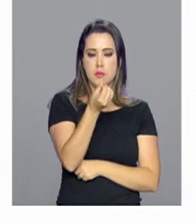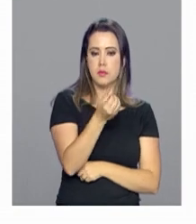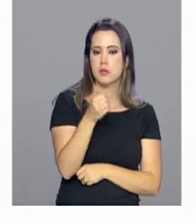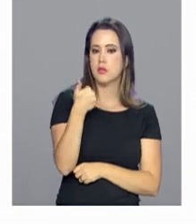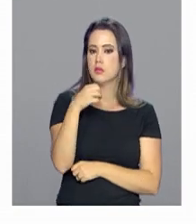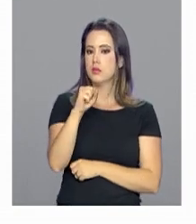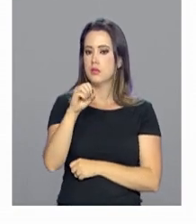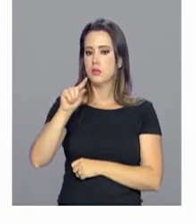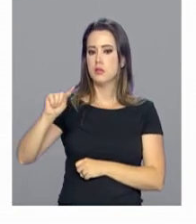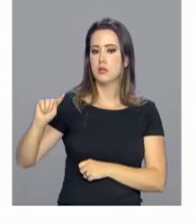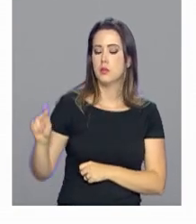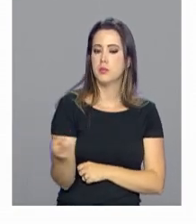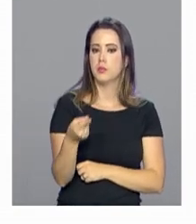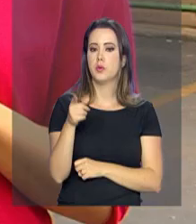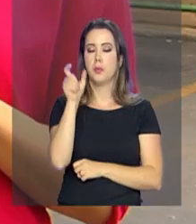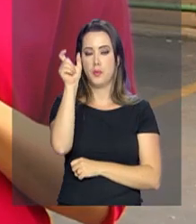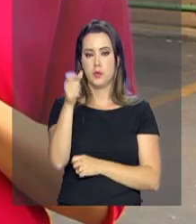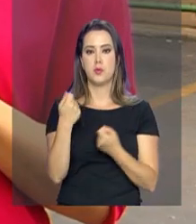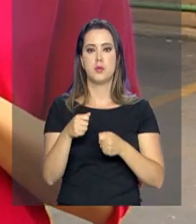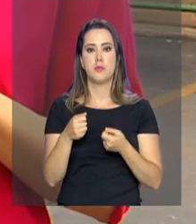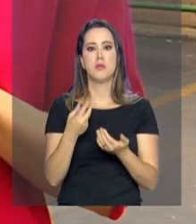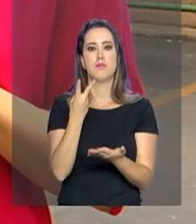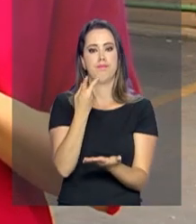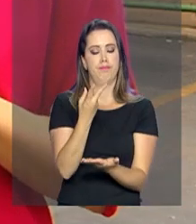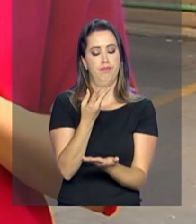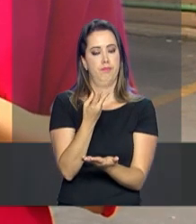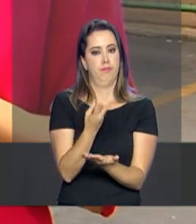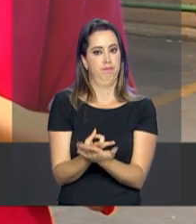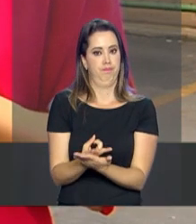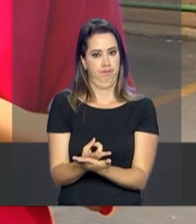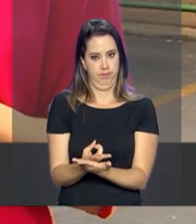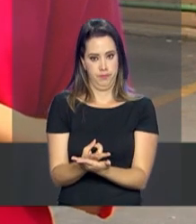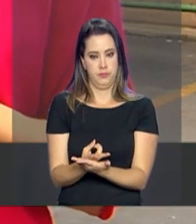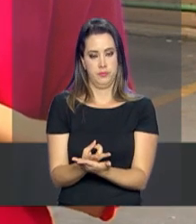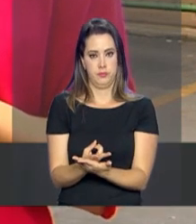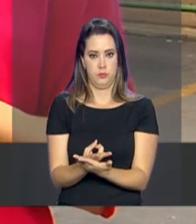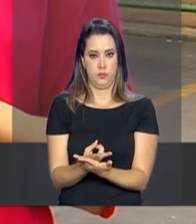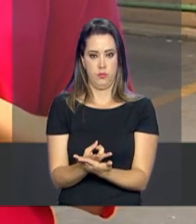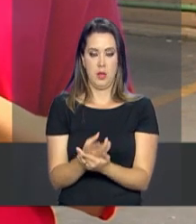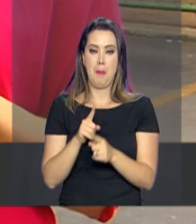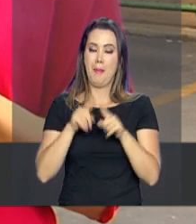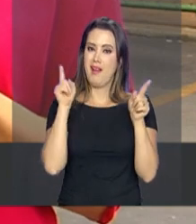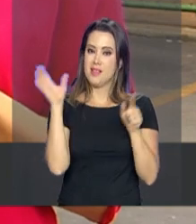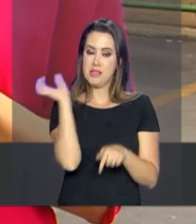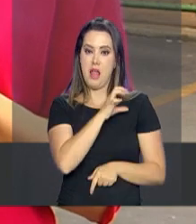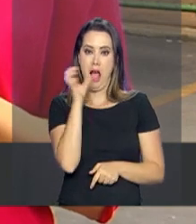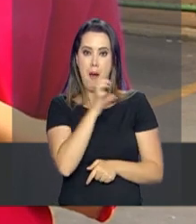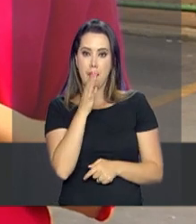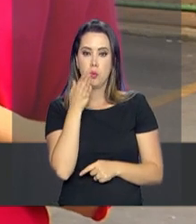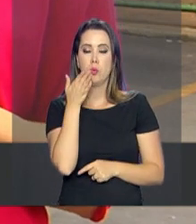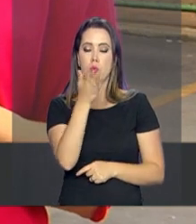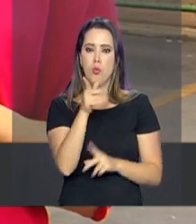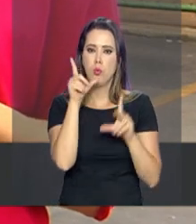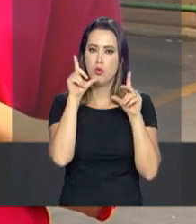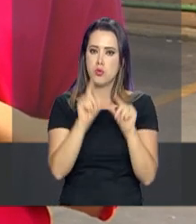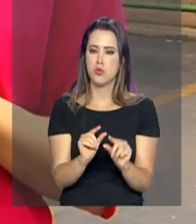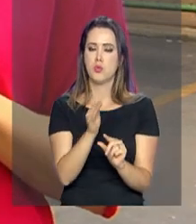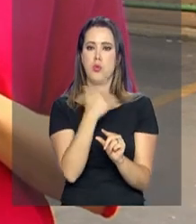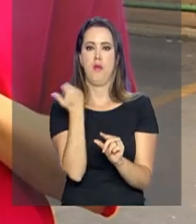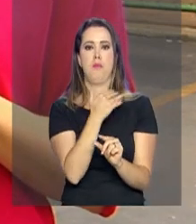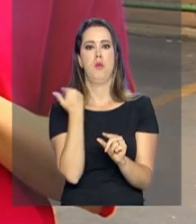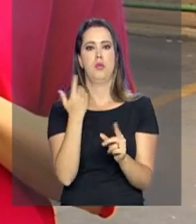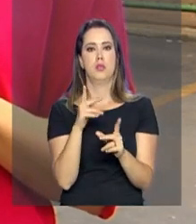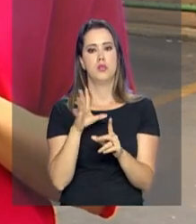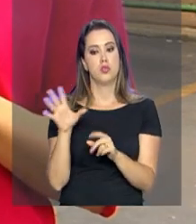de avc no sistema único de saúde um atendimento rápido e preciso salva-vidas e reduz sequelas por